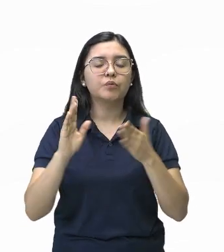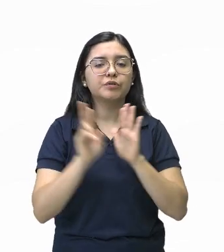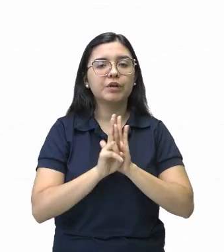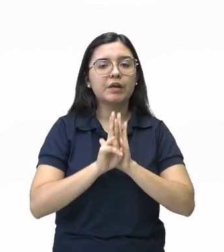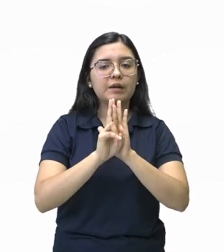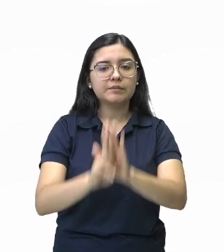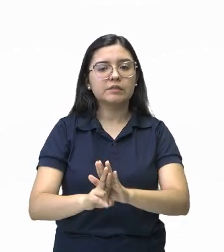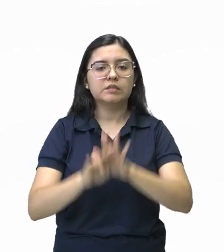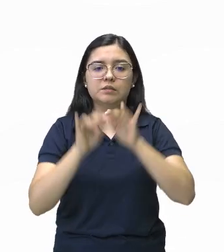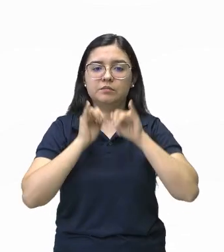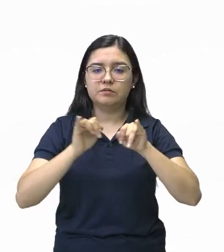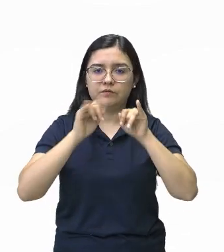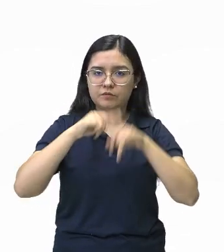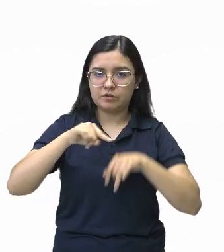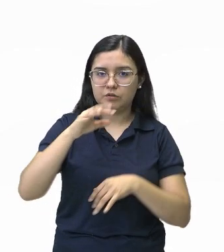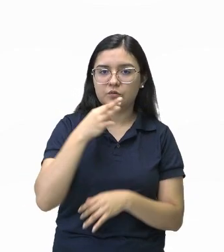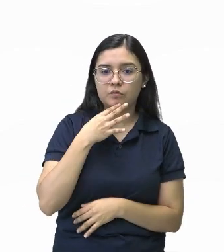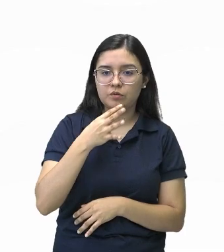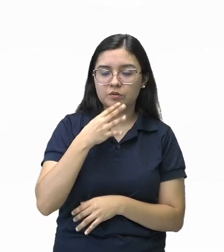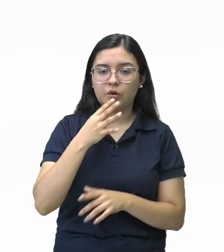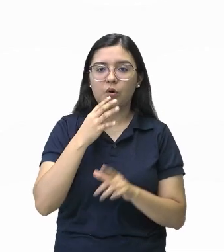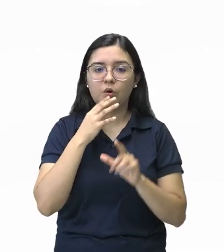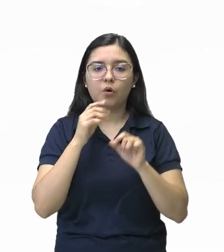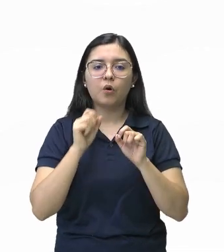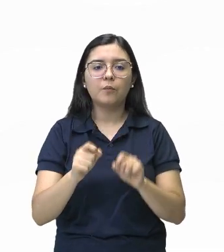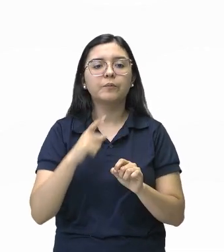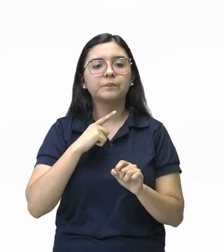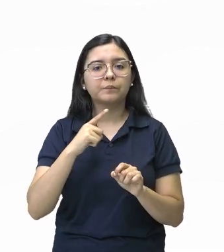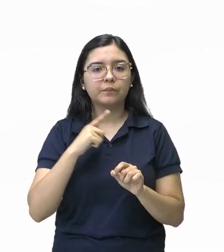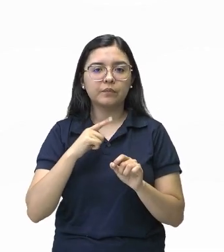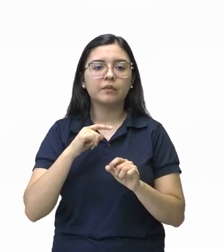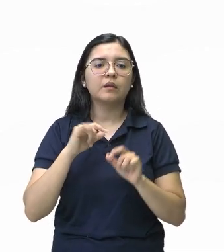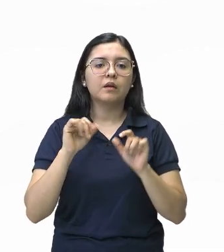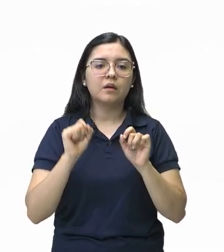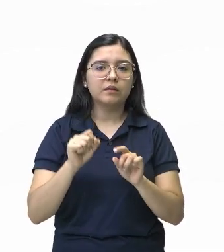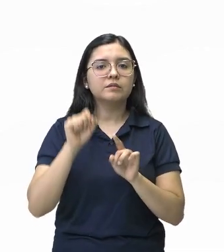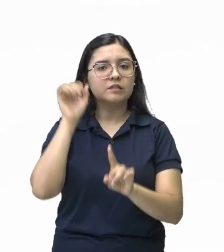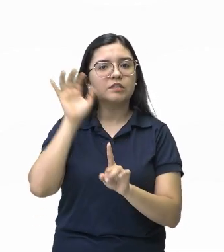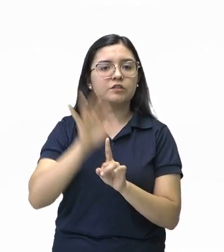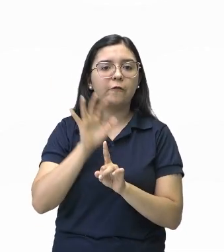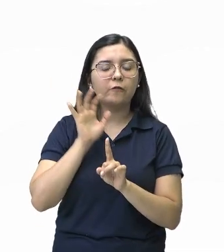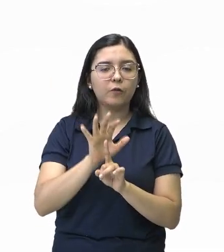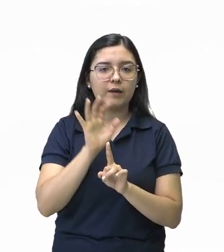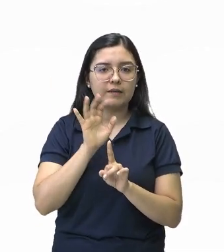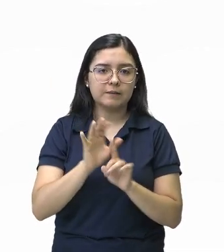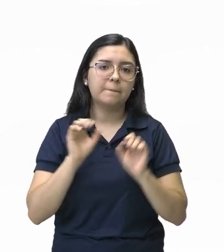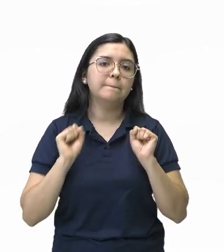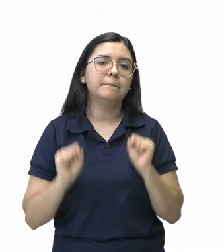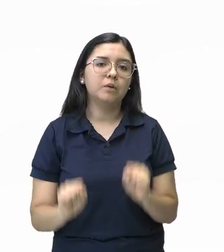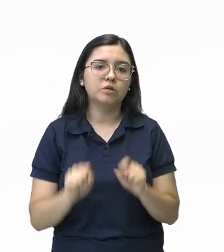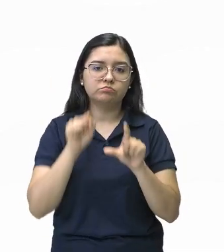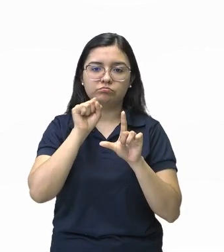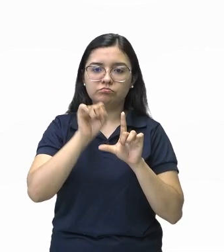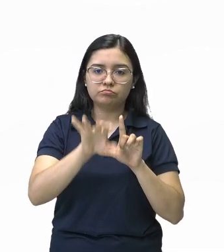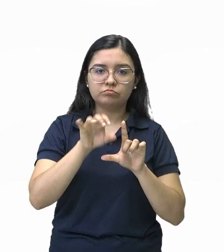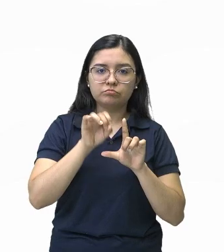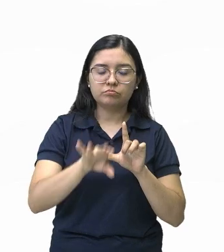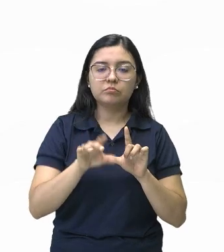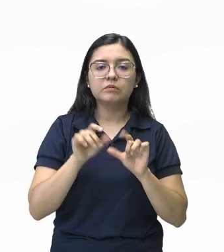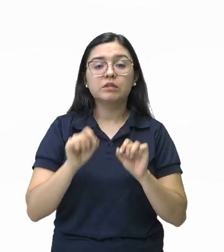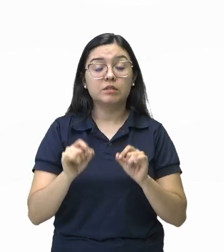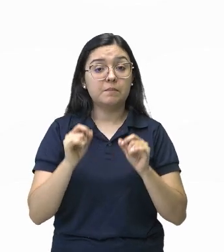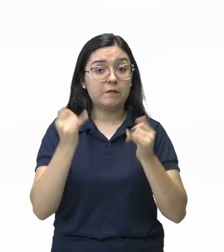dessa publicidade que vocês conhecem como influencers, né? E esses influencers podem acarretar em